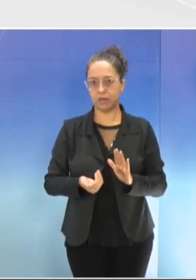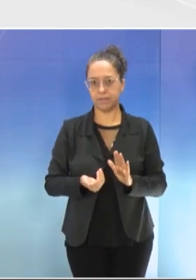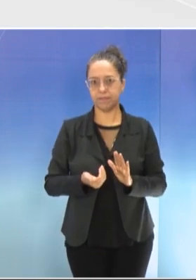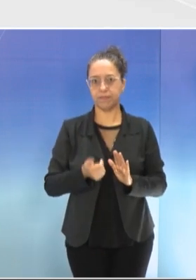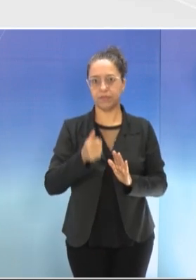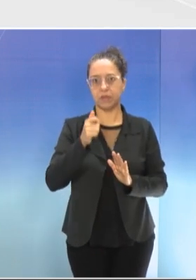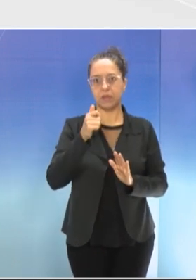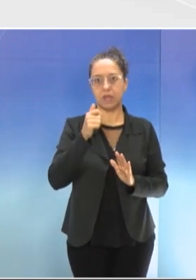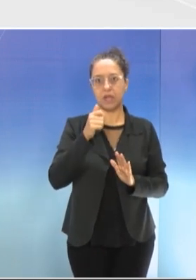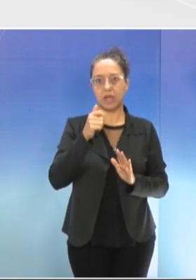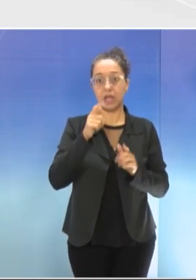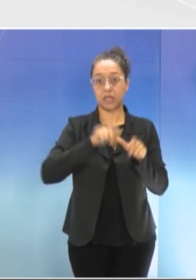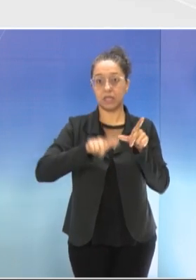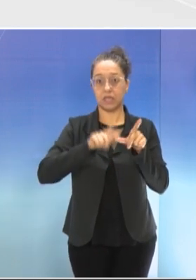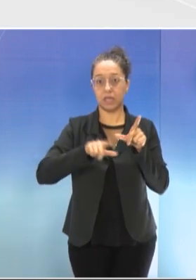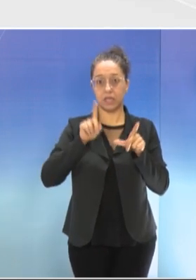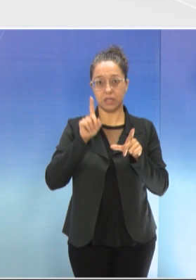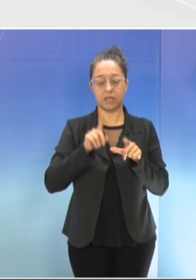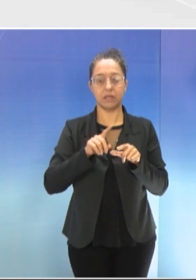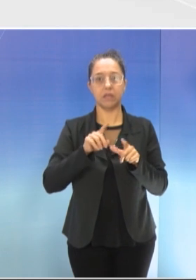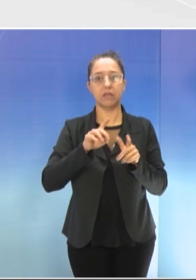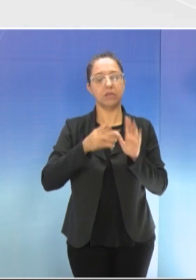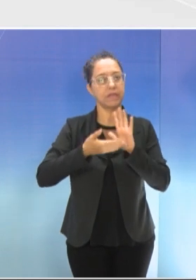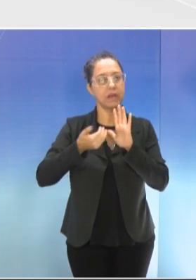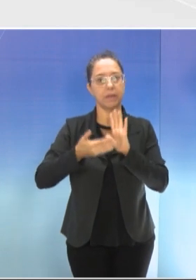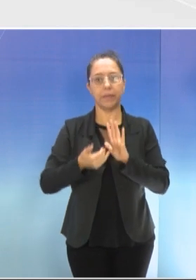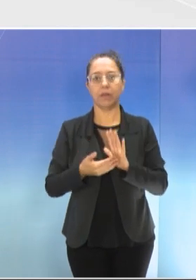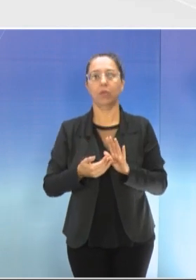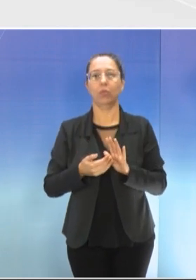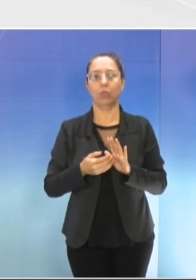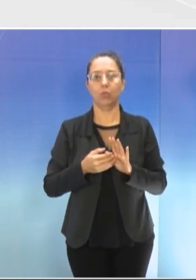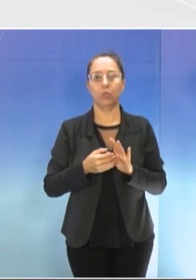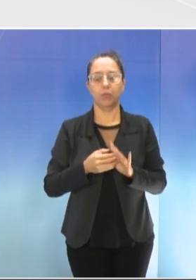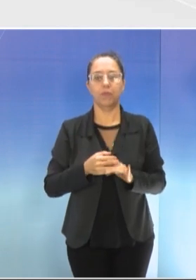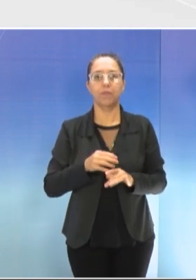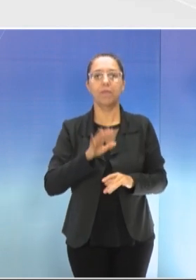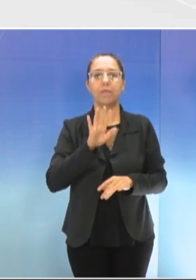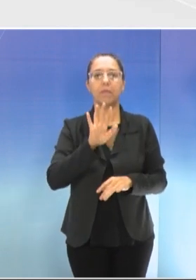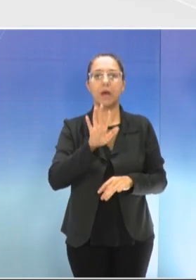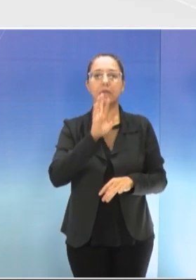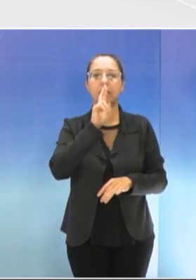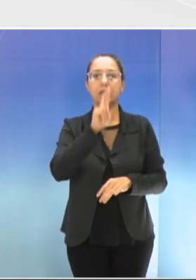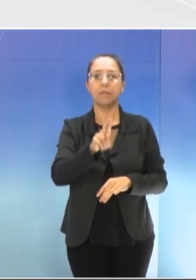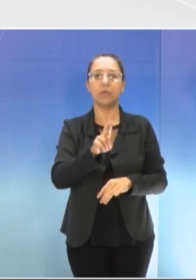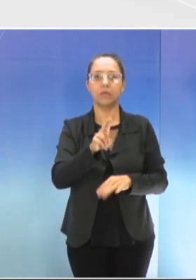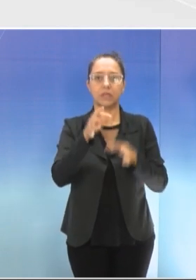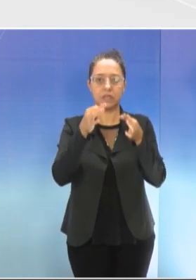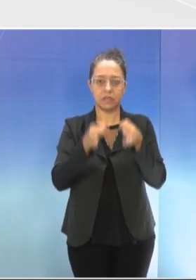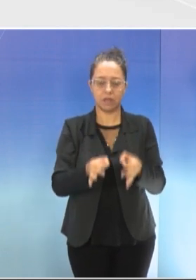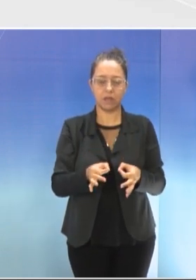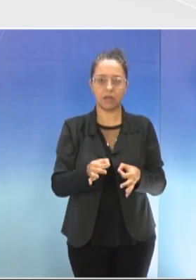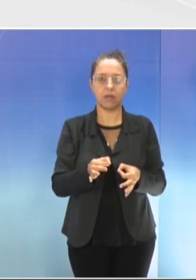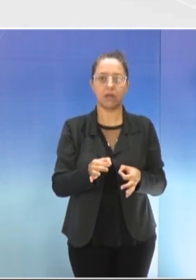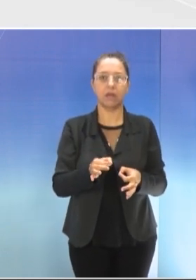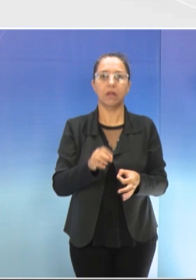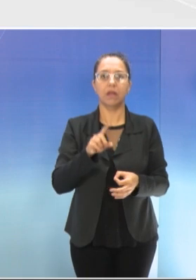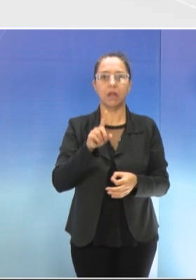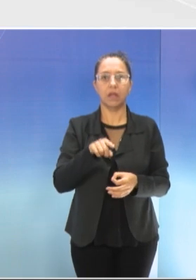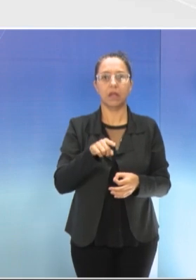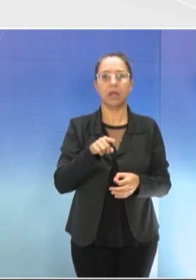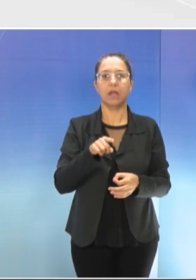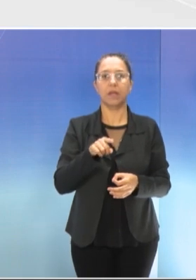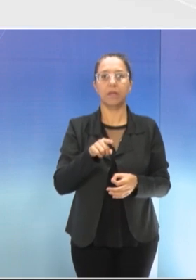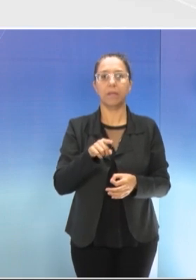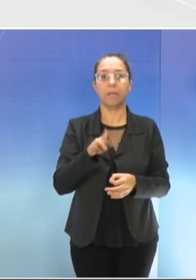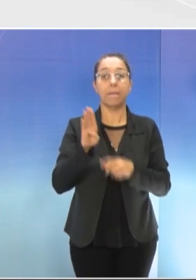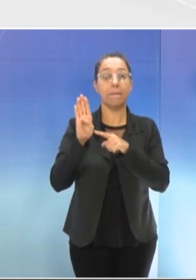desapego, também não tem nada disso no texto. Você pode ler e ver. A resposta certa, então, a gente vê